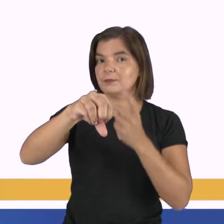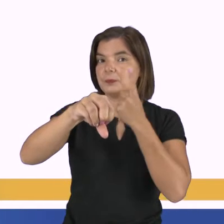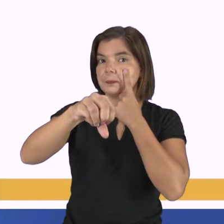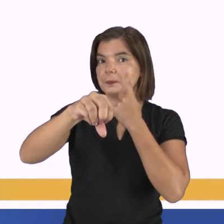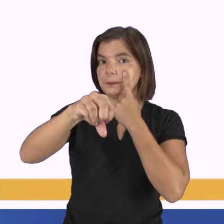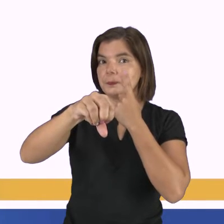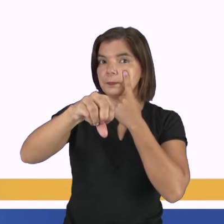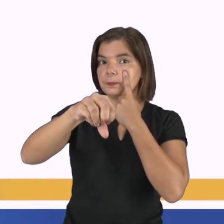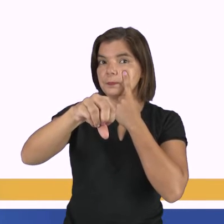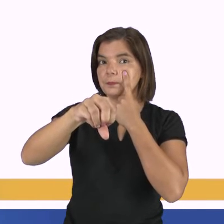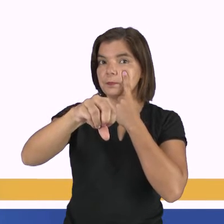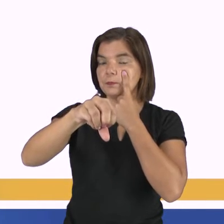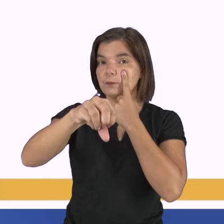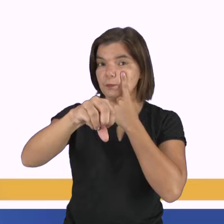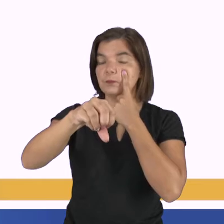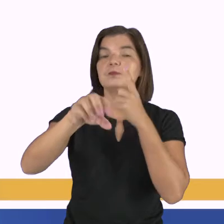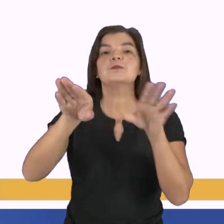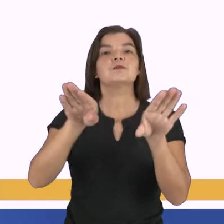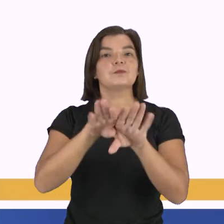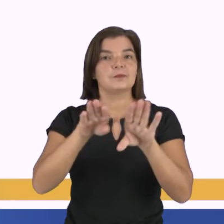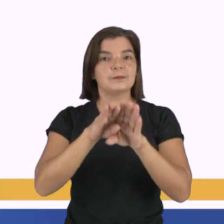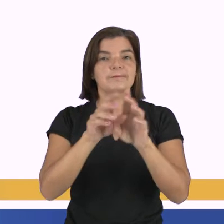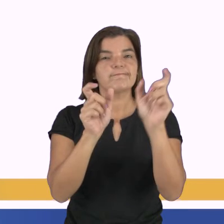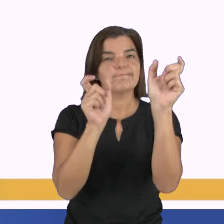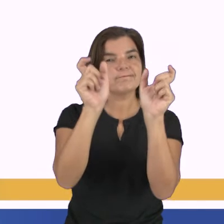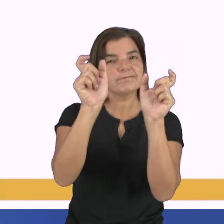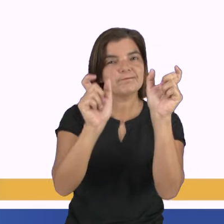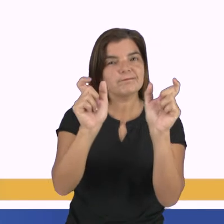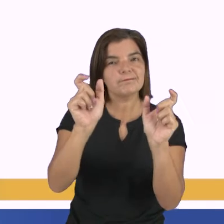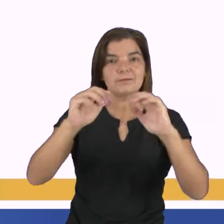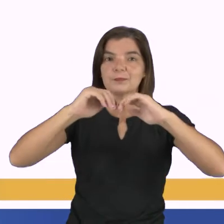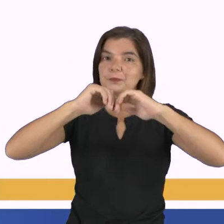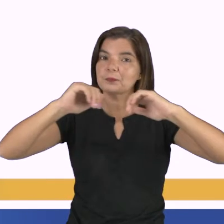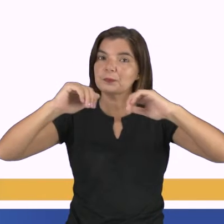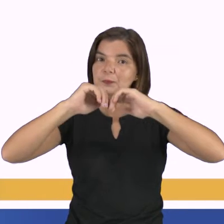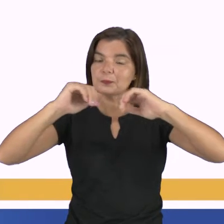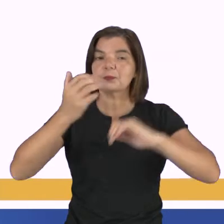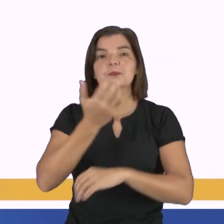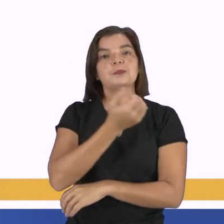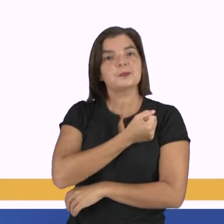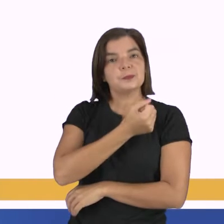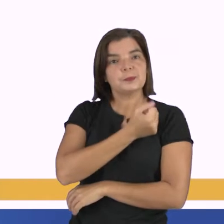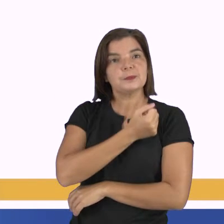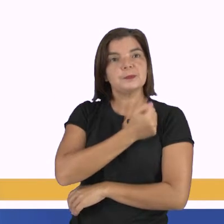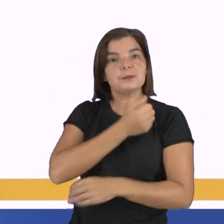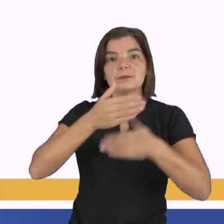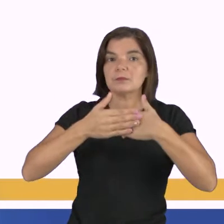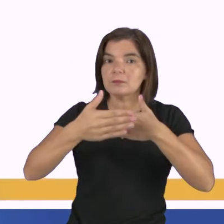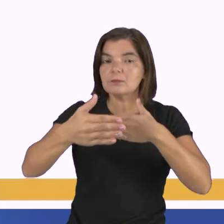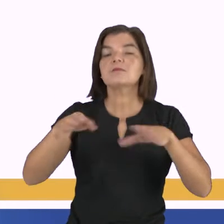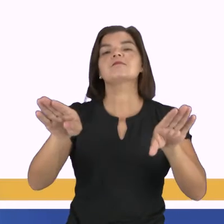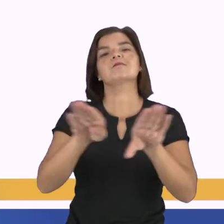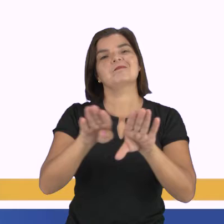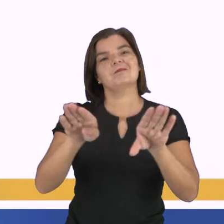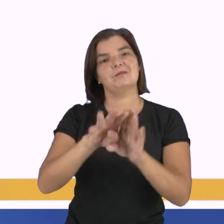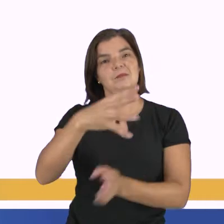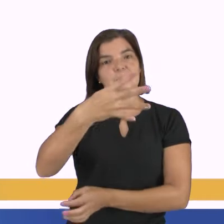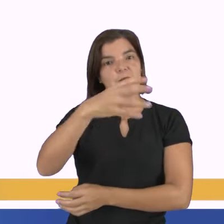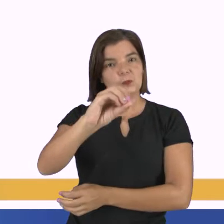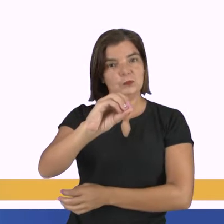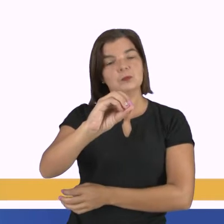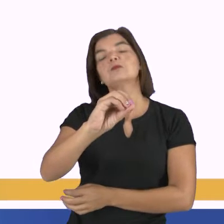só, pessoal, e essa formulazinha das palavrinhas separadas nos numerais, nós vamos seguir também para o 40,